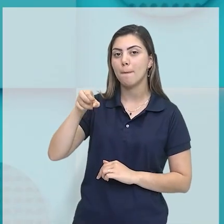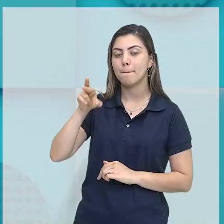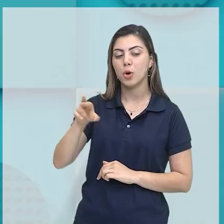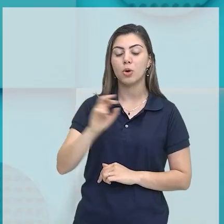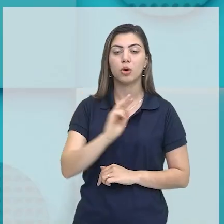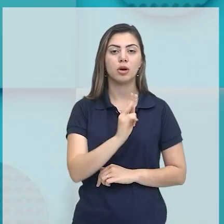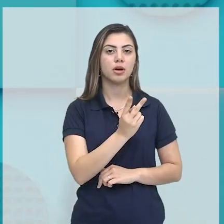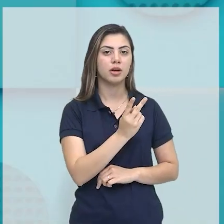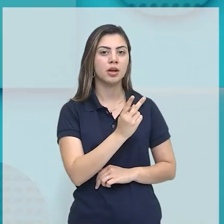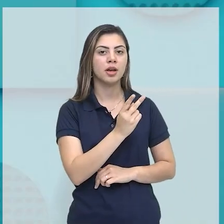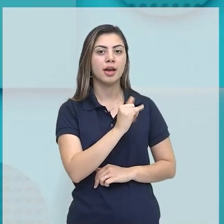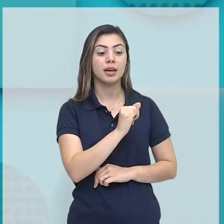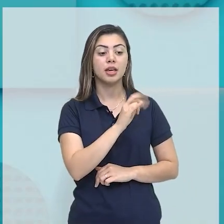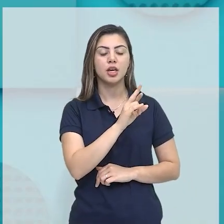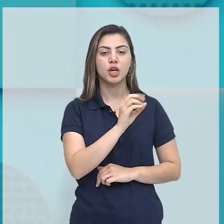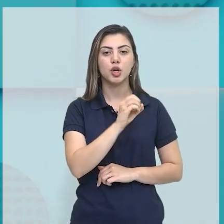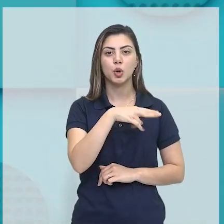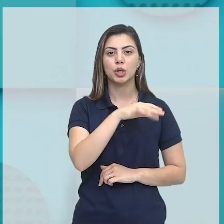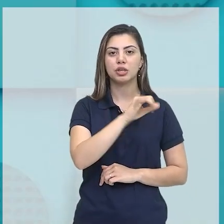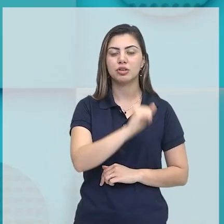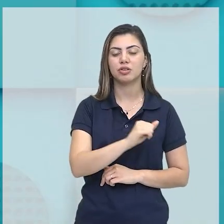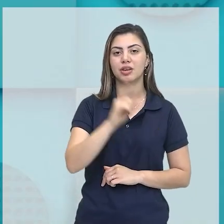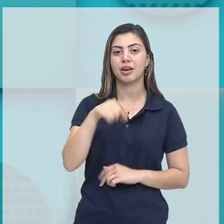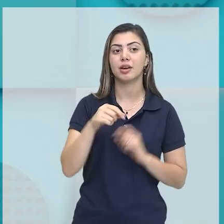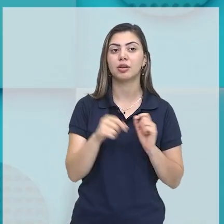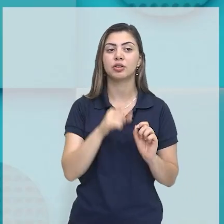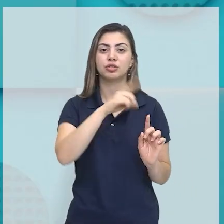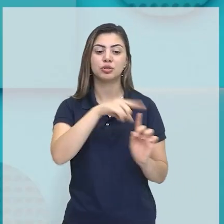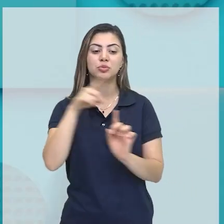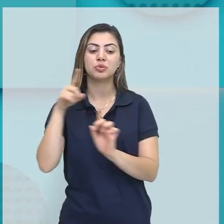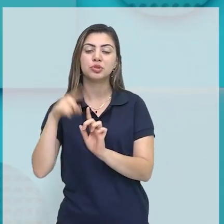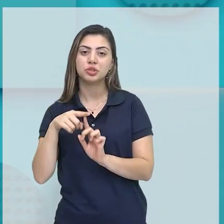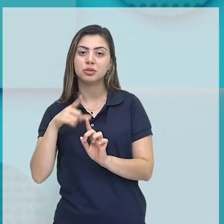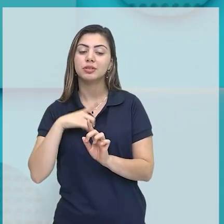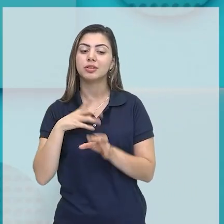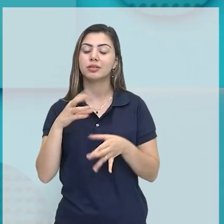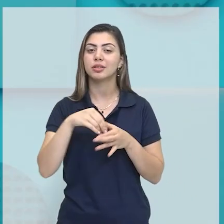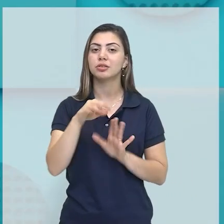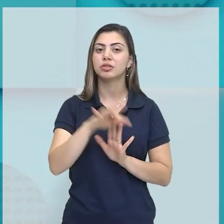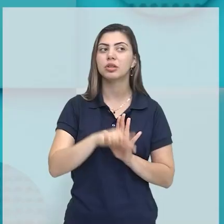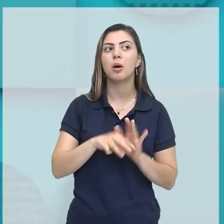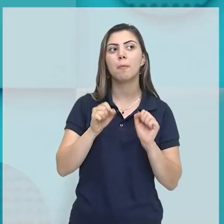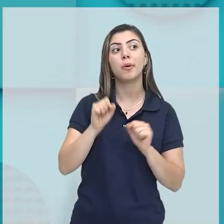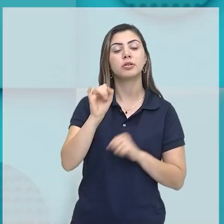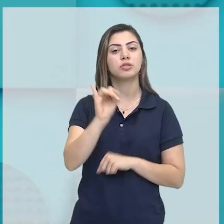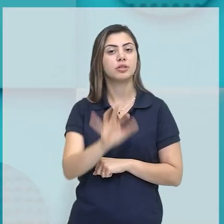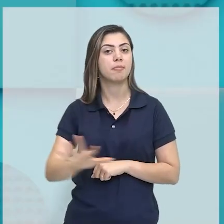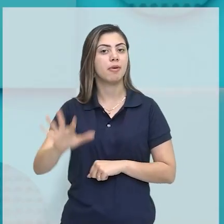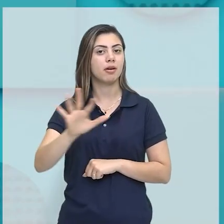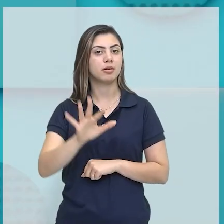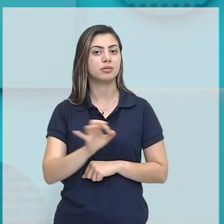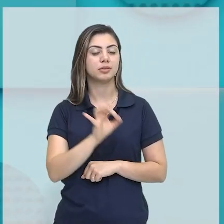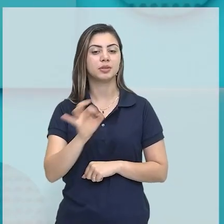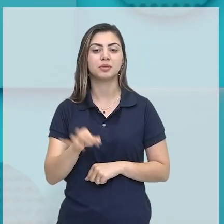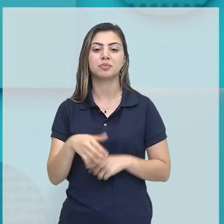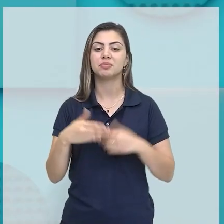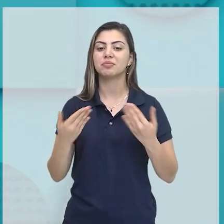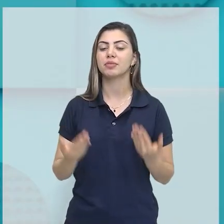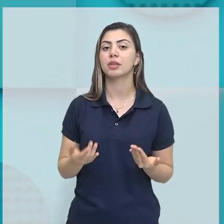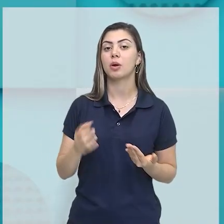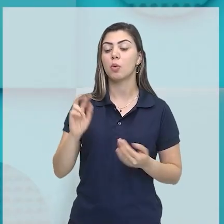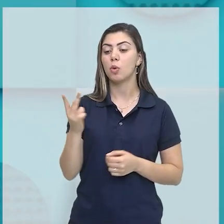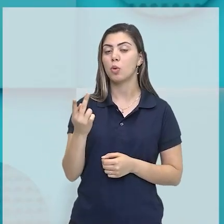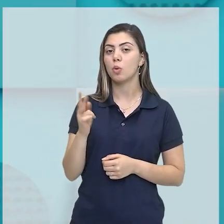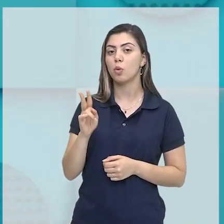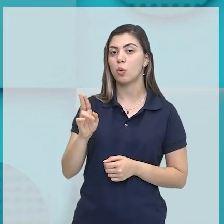de linguagens que estão presentes em textos, pode ser imagens também, não é? Então, o humor ele